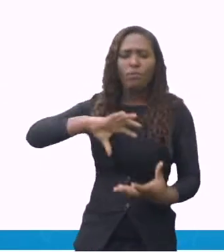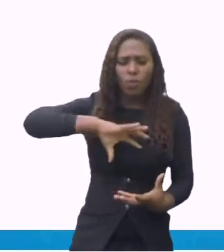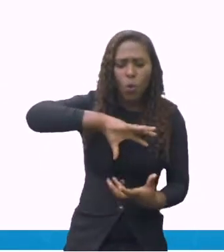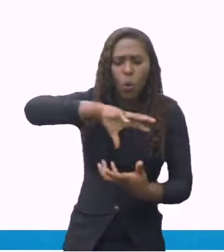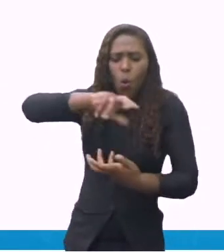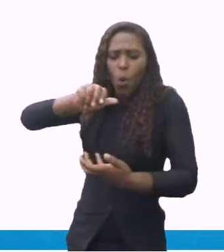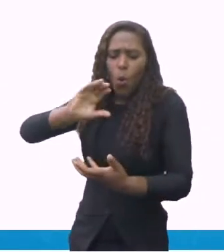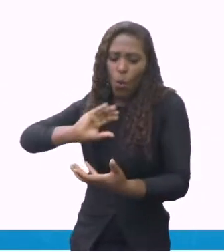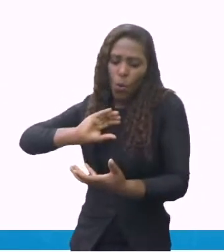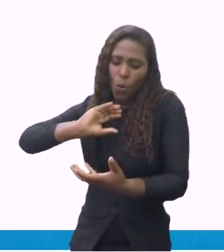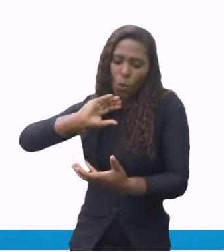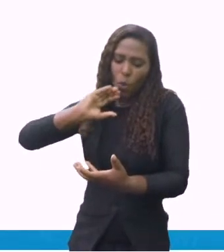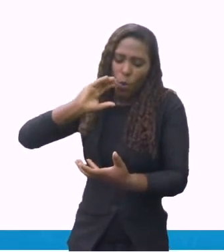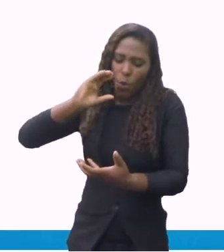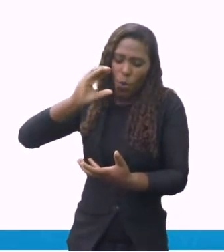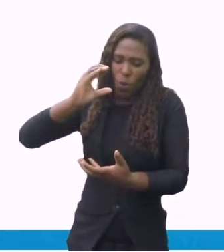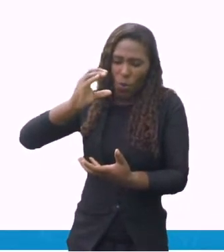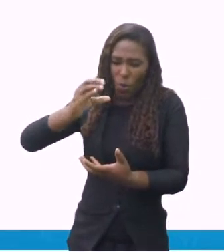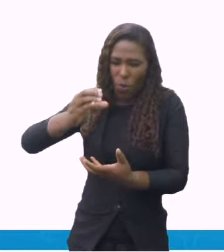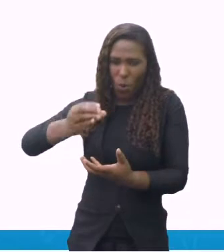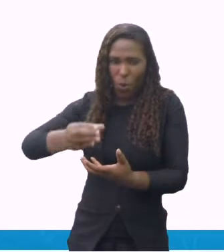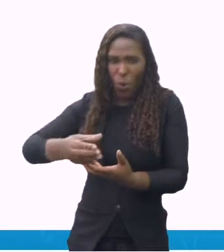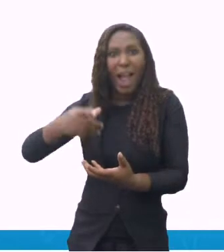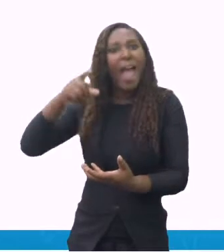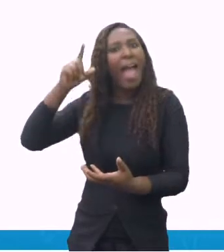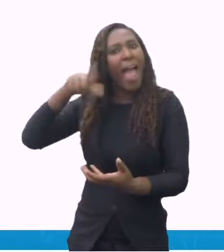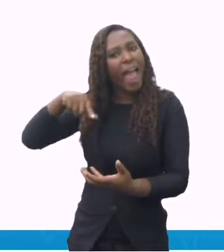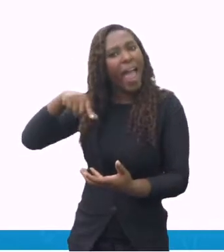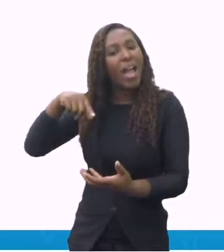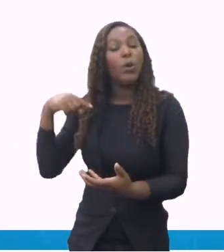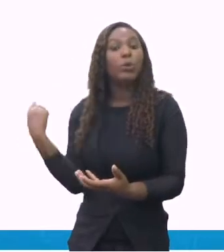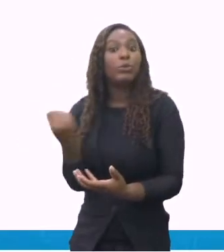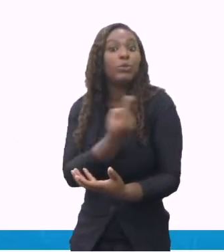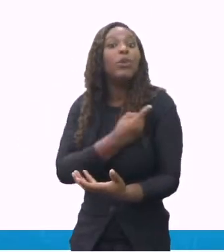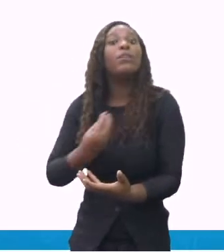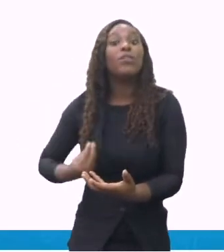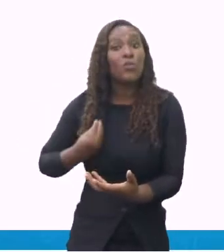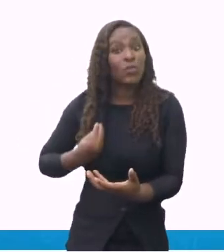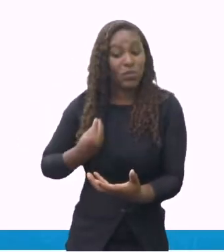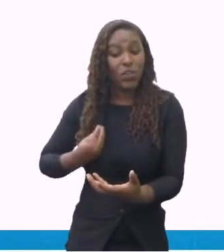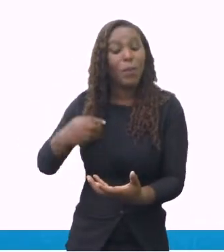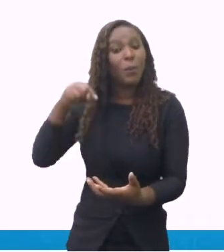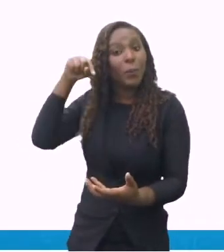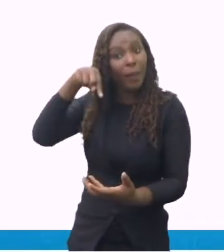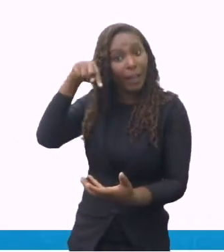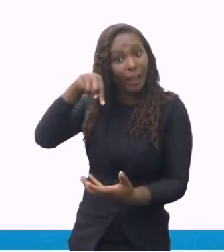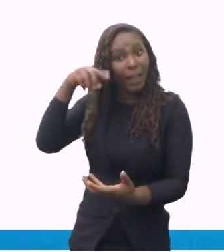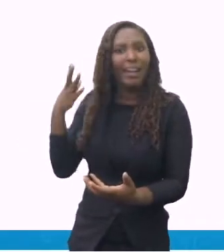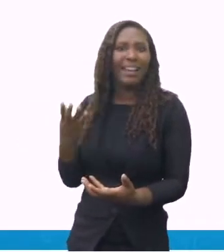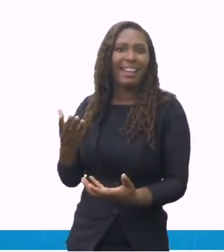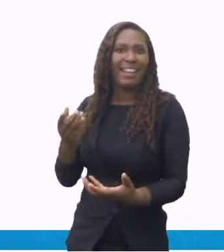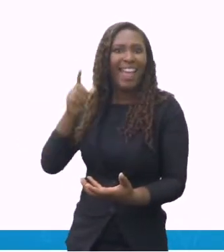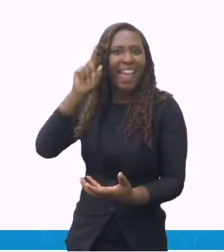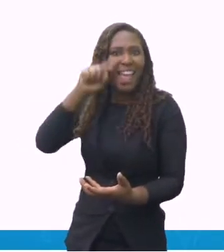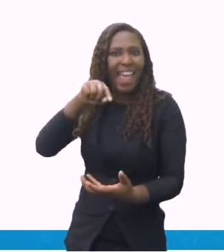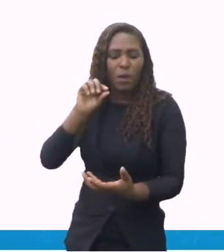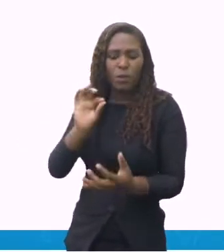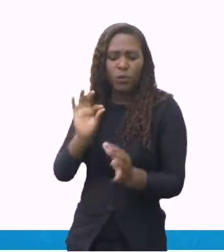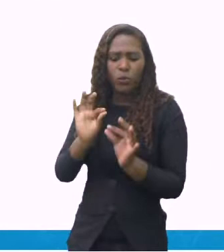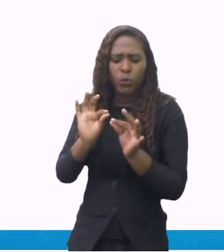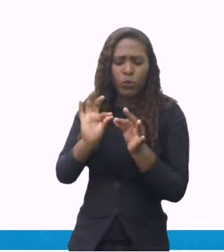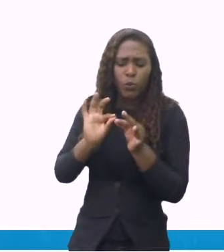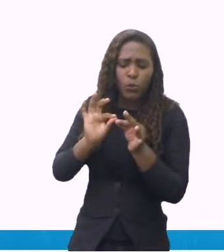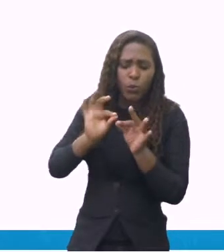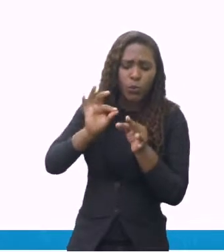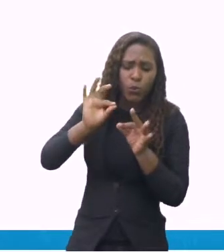onde nós estamos. A crosta terrestre, ela é a mais espessa